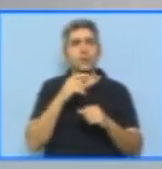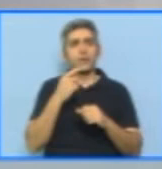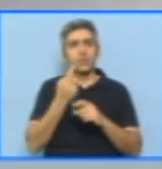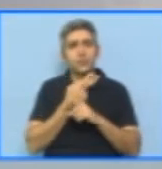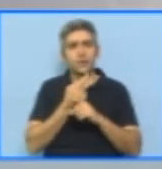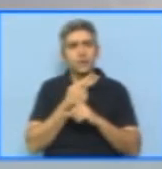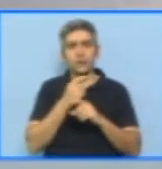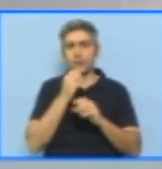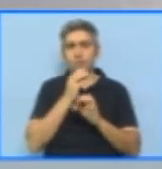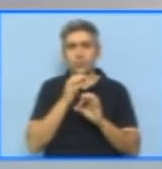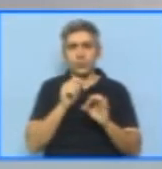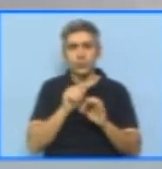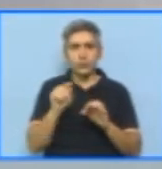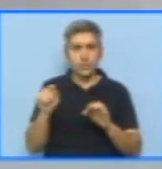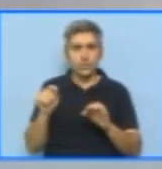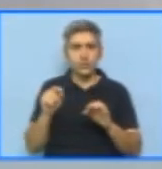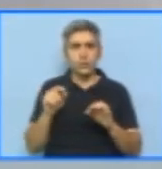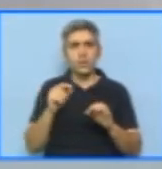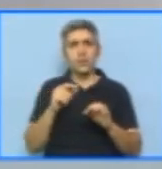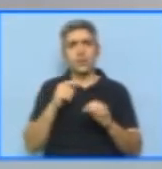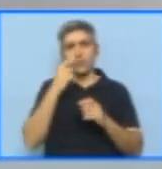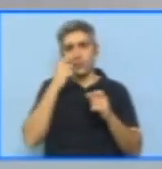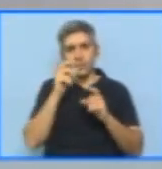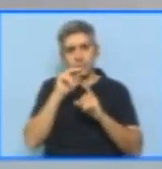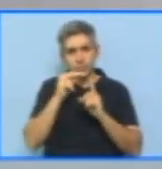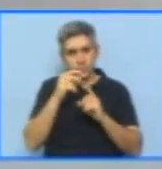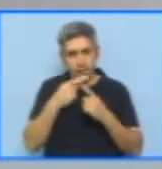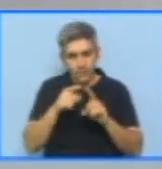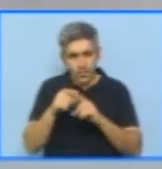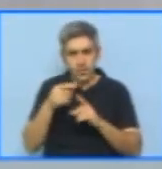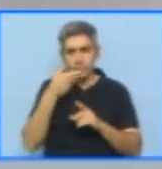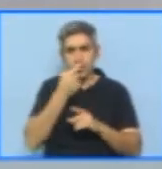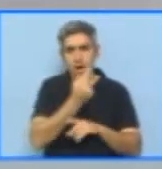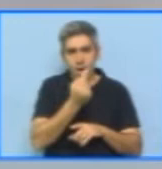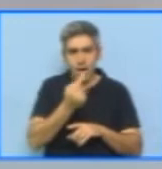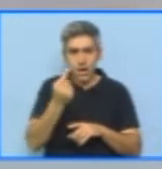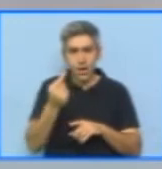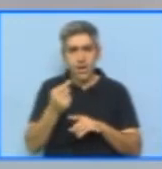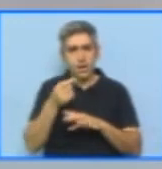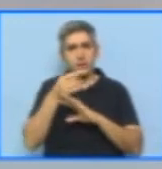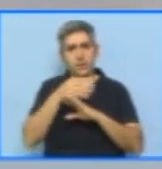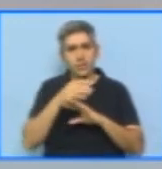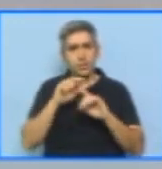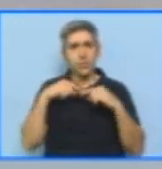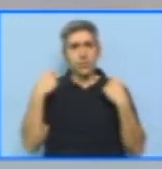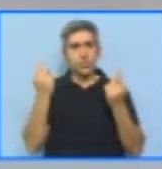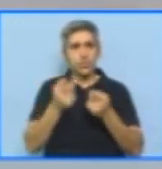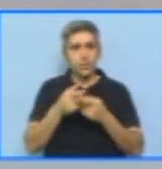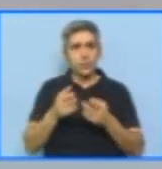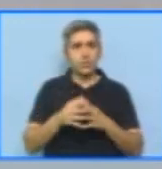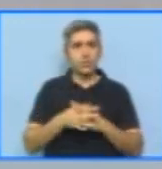nós temos sempre vários pontos de vista. As pessoas, as experiências de cada uma delas, sempre superiores ao todo, porque